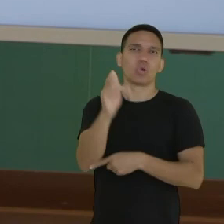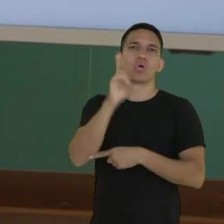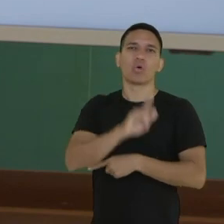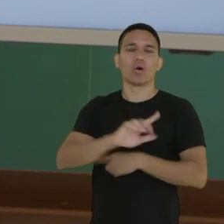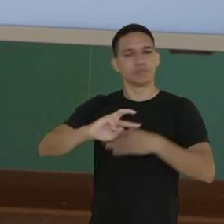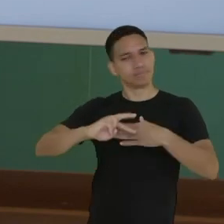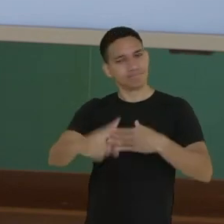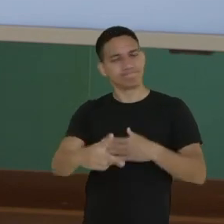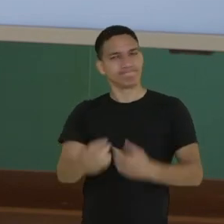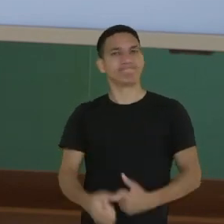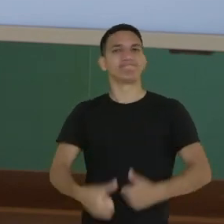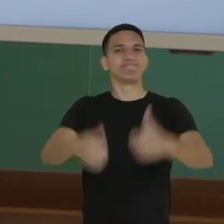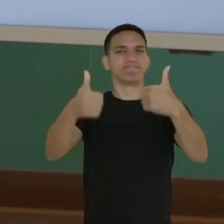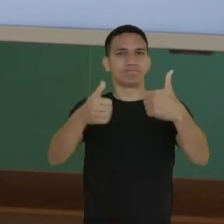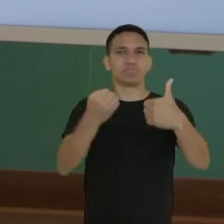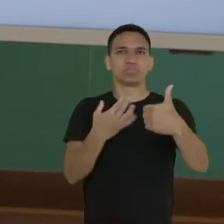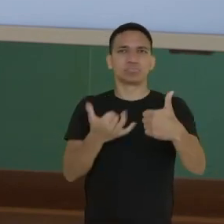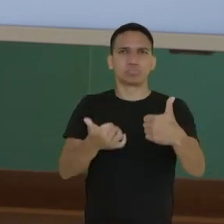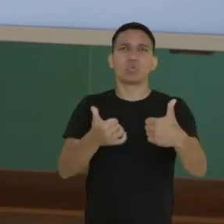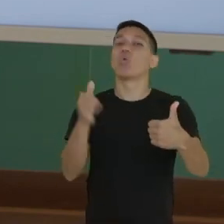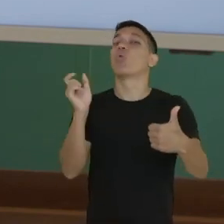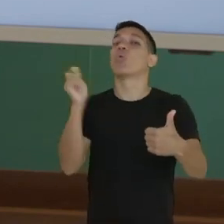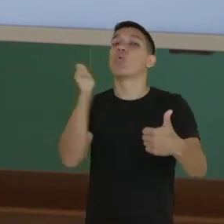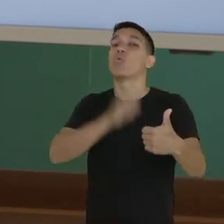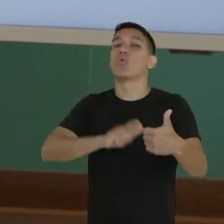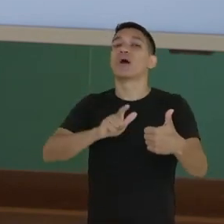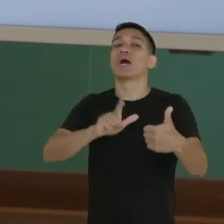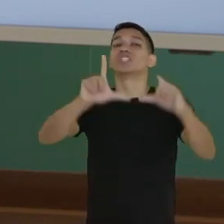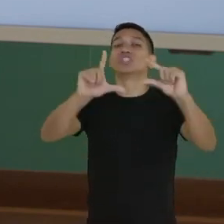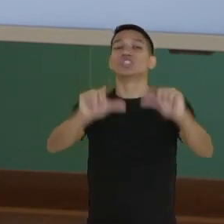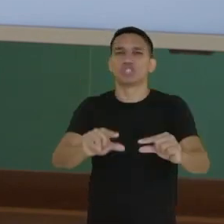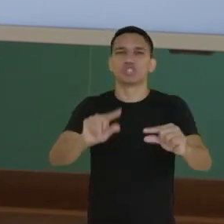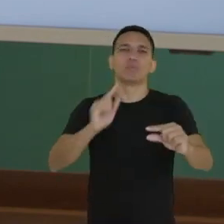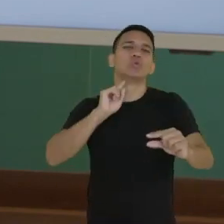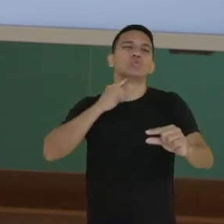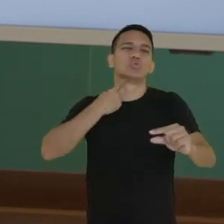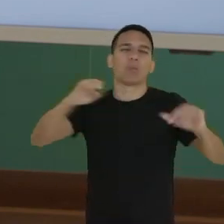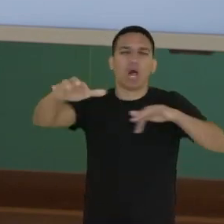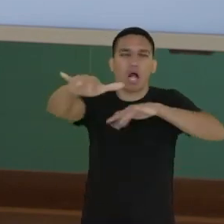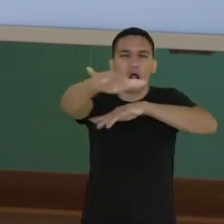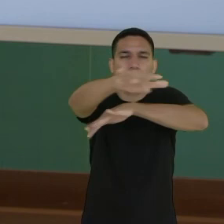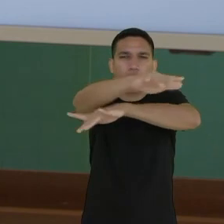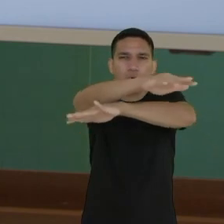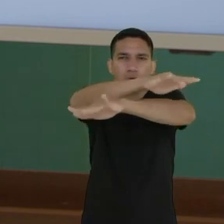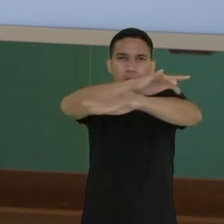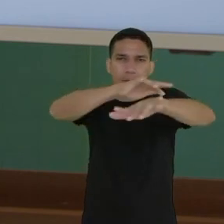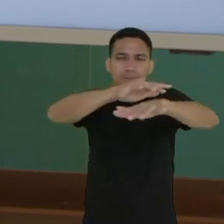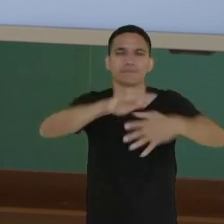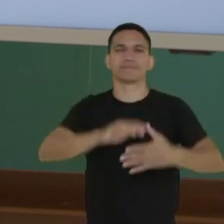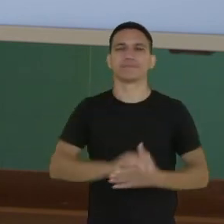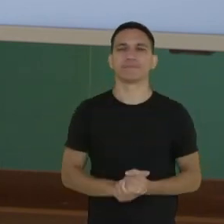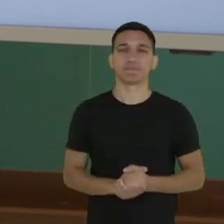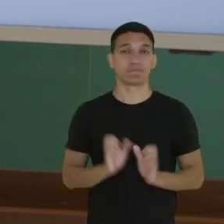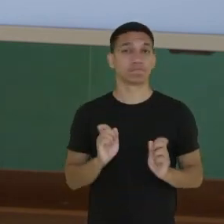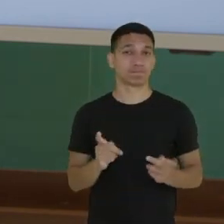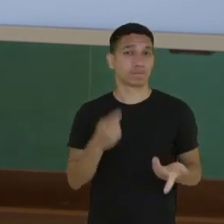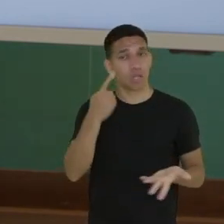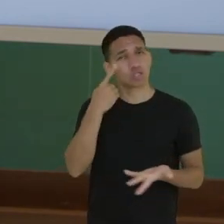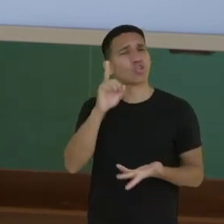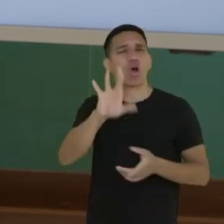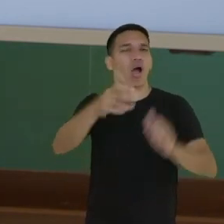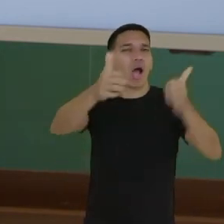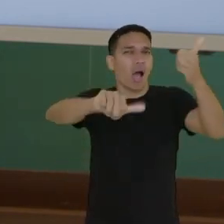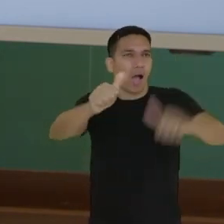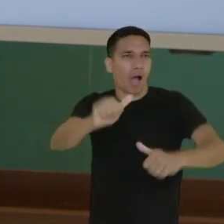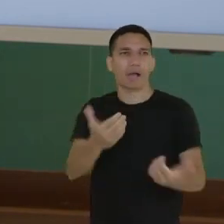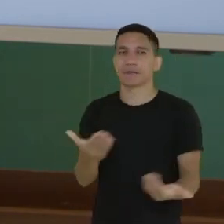bastante significativo na poluição, por exemplo, gerada pelos gases gerados pelo efeito estufa. Certo? É só analisar aqui,